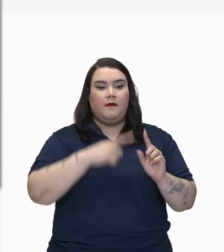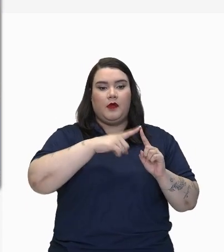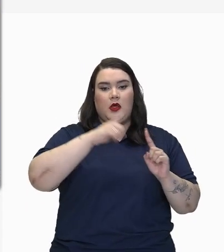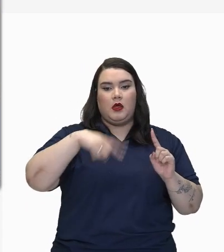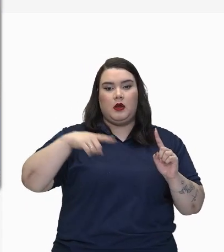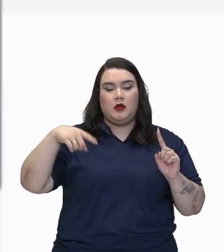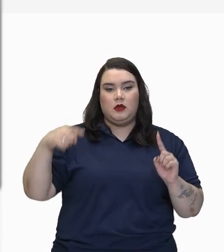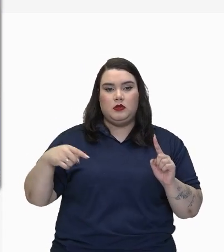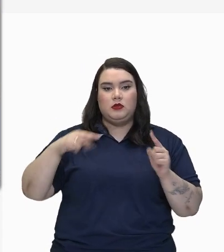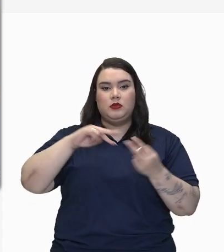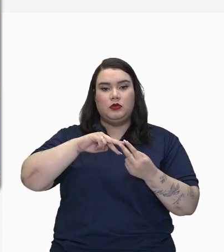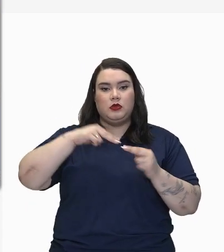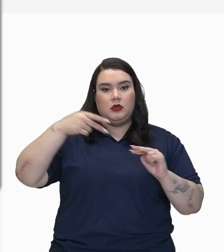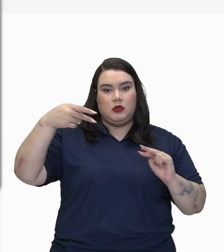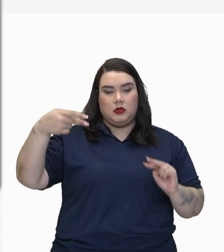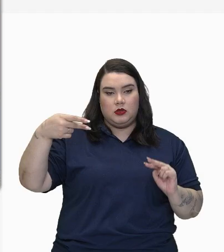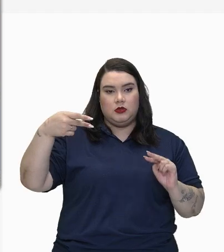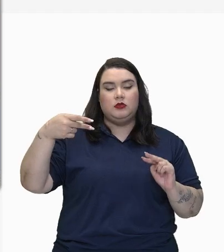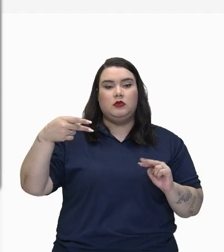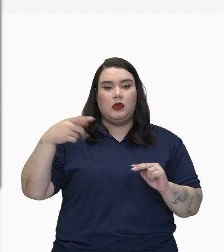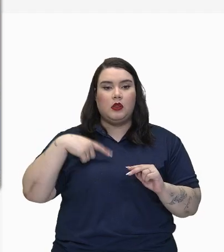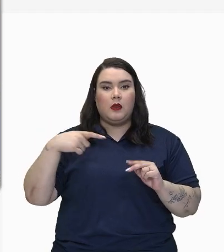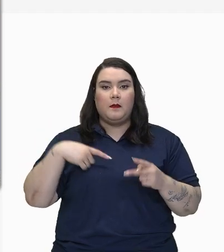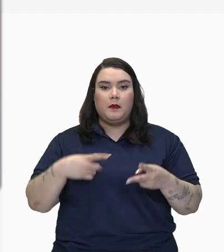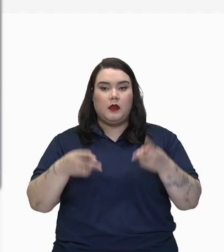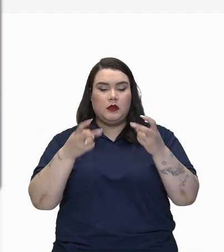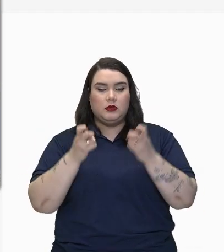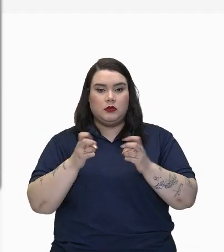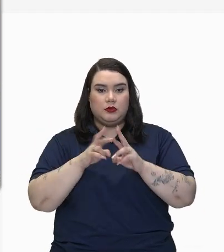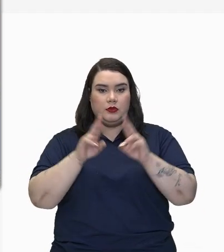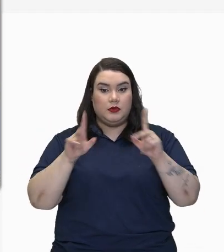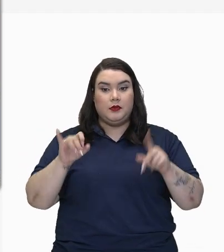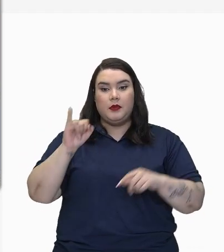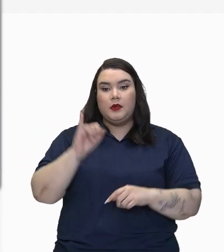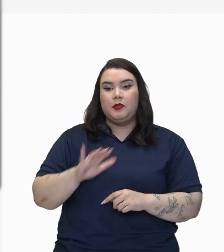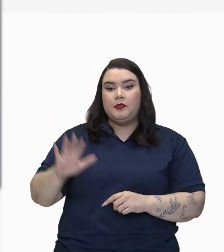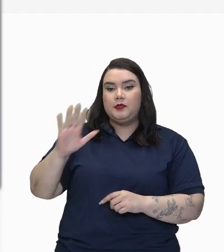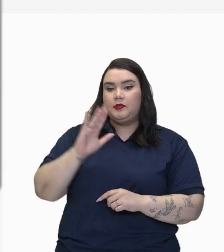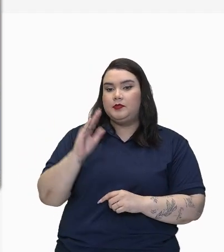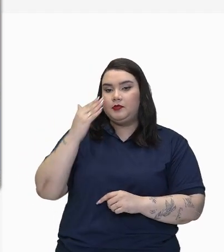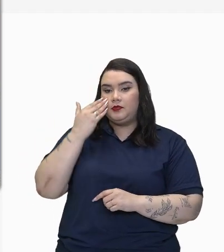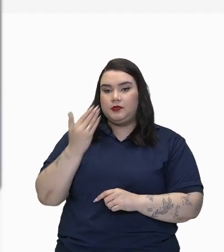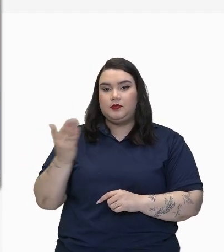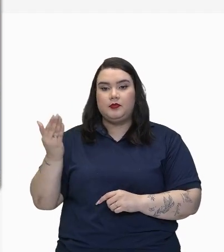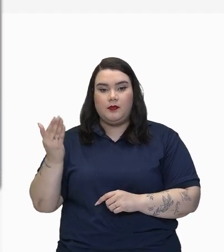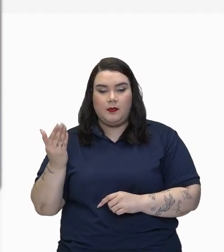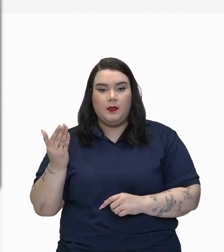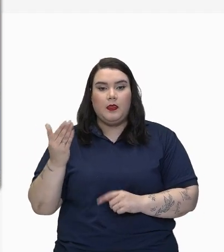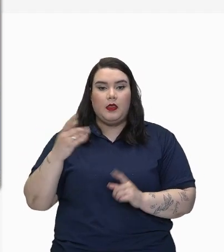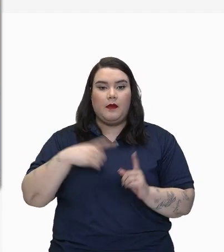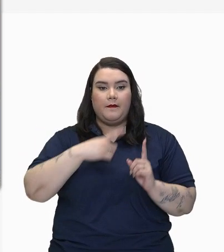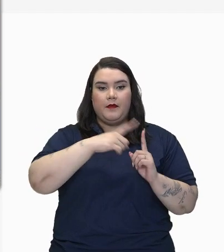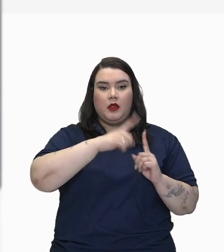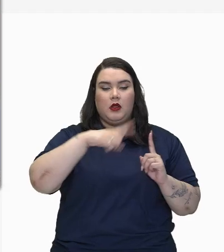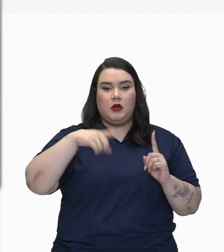genética, a gente observa aí essa diferença nas imagens. Então, essas variações,